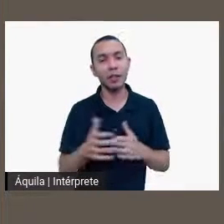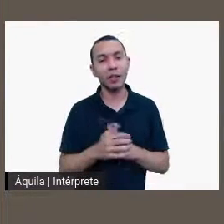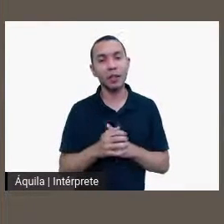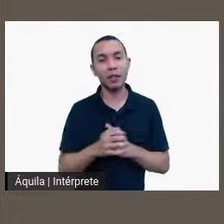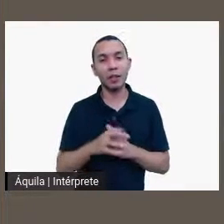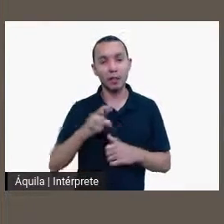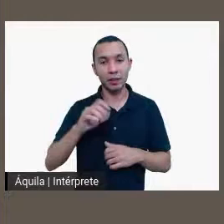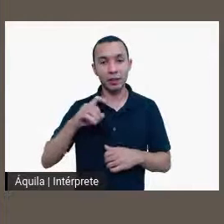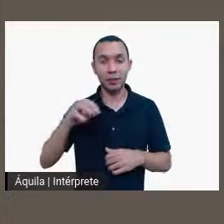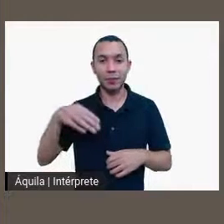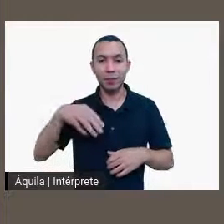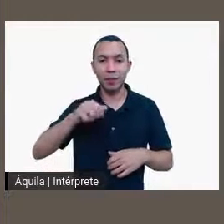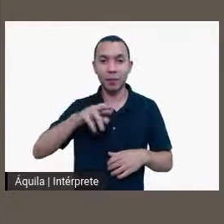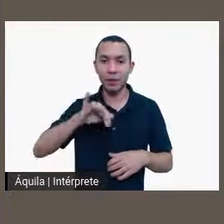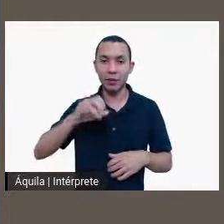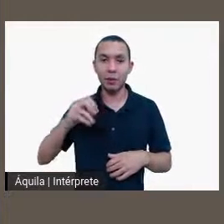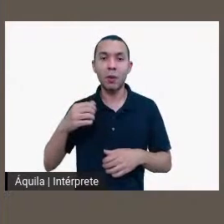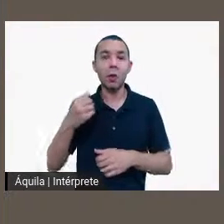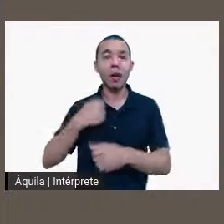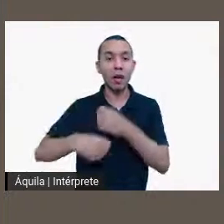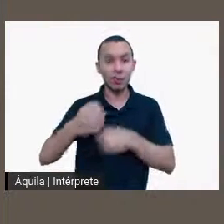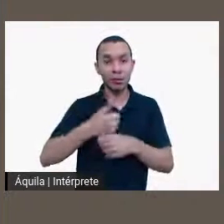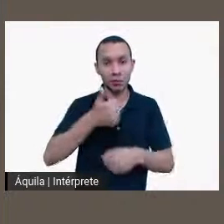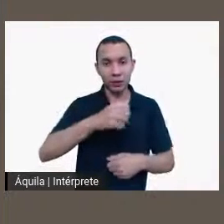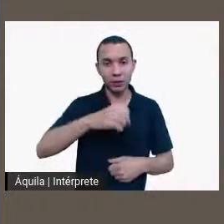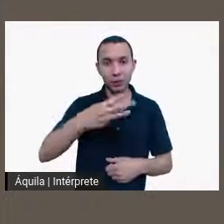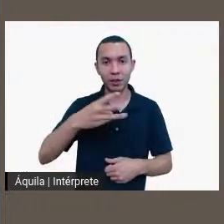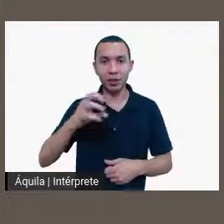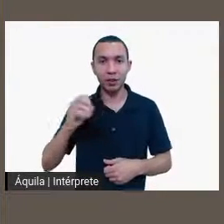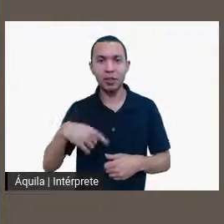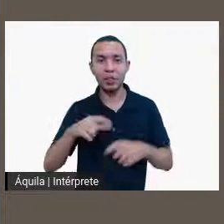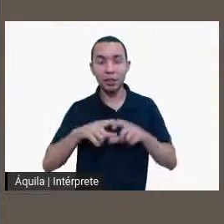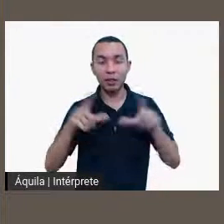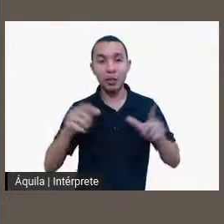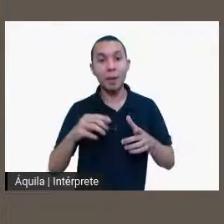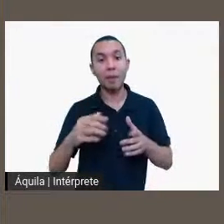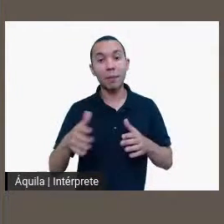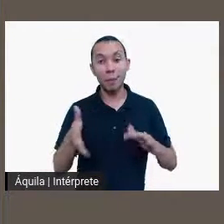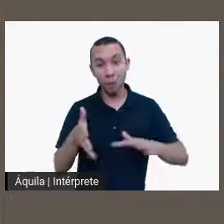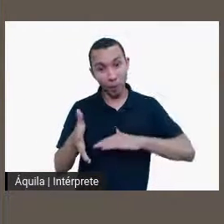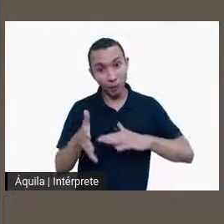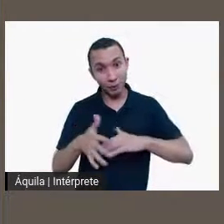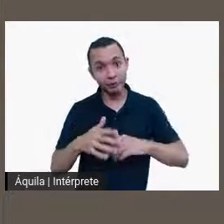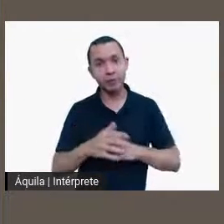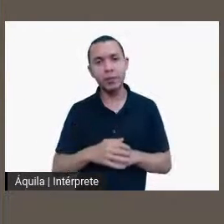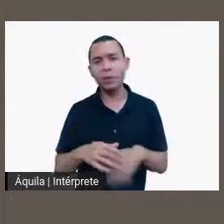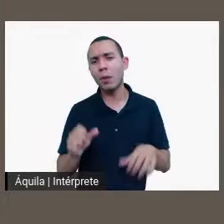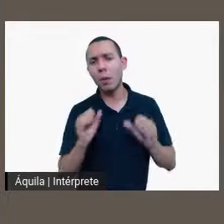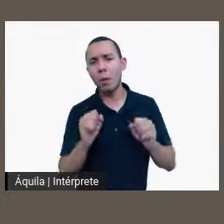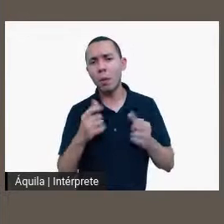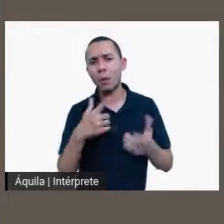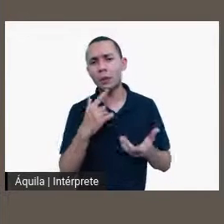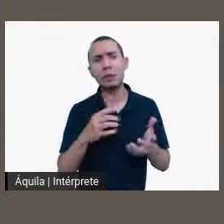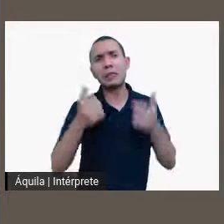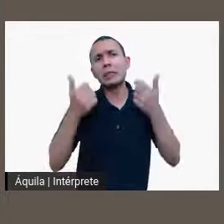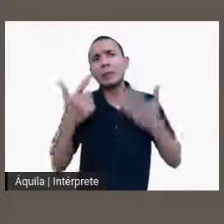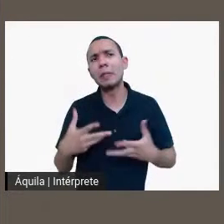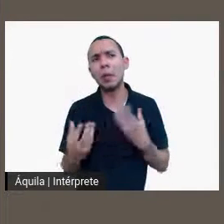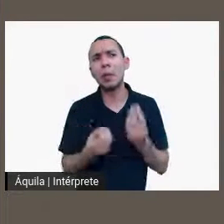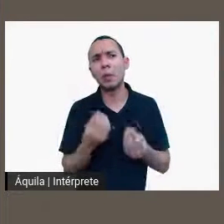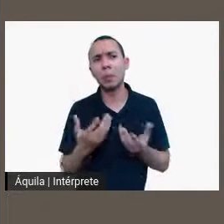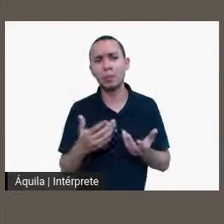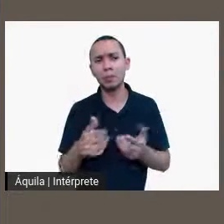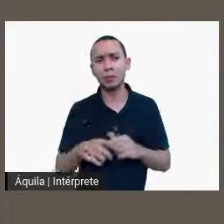Mário Peixoto, nos anos 30, que comecei a vislumbrar esse outro modernismo. Como ele poderia ser delineado? Como nos lembra